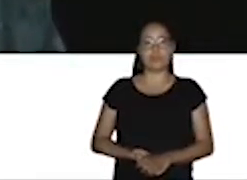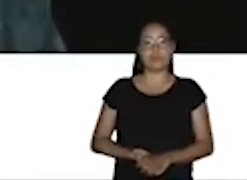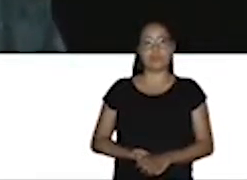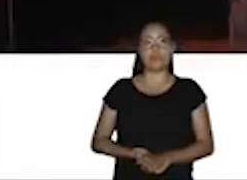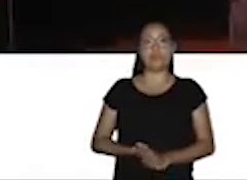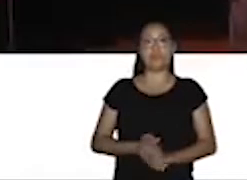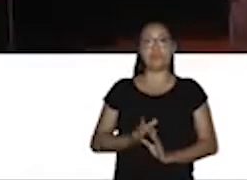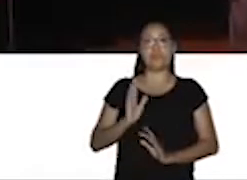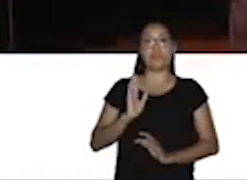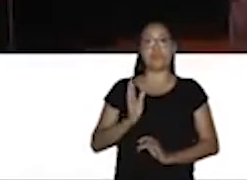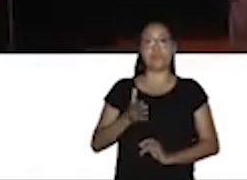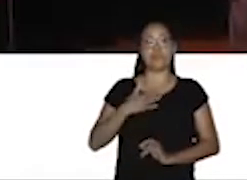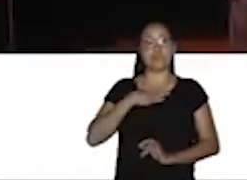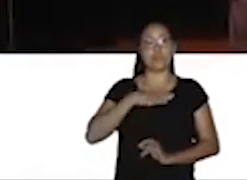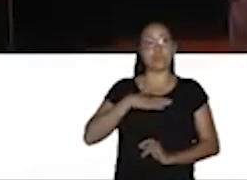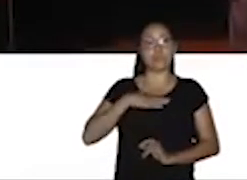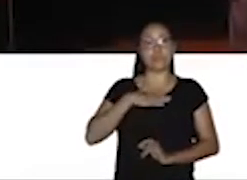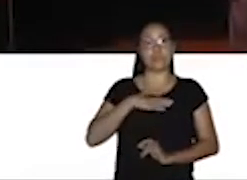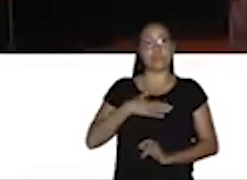Já senti